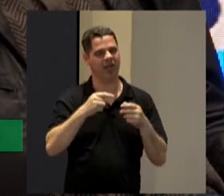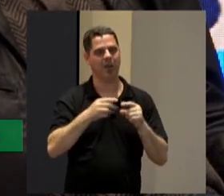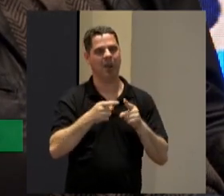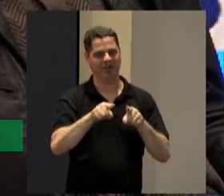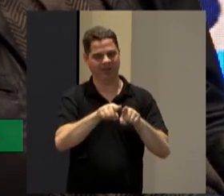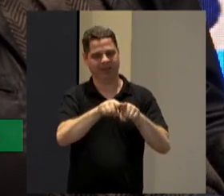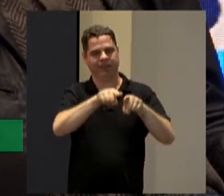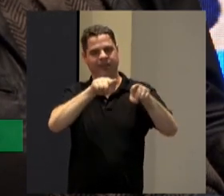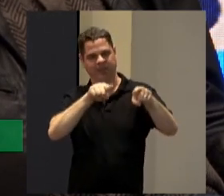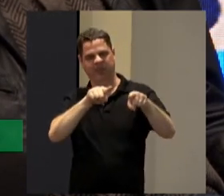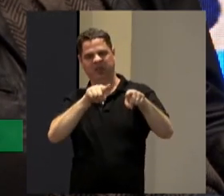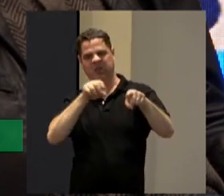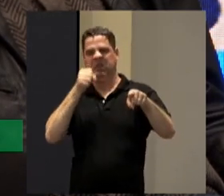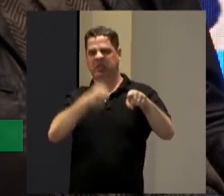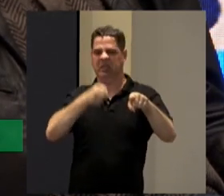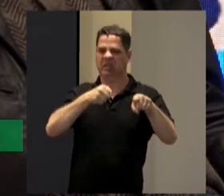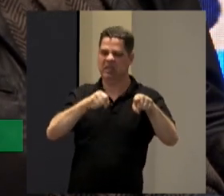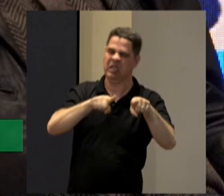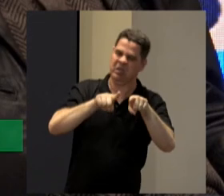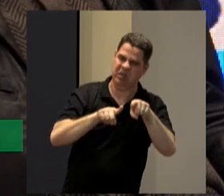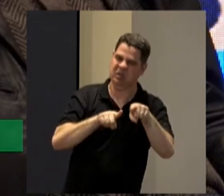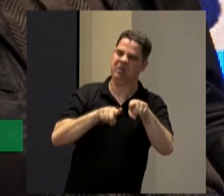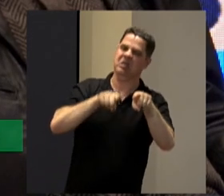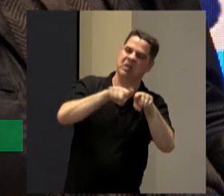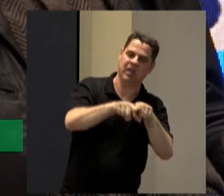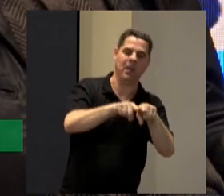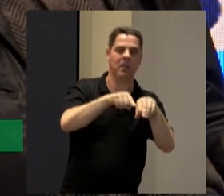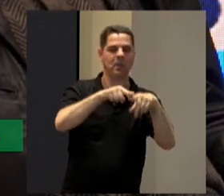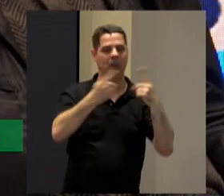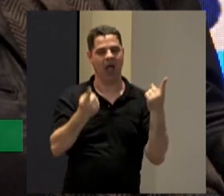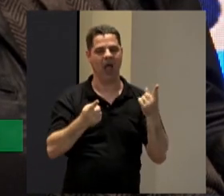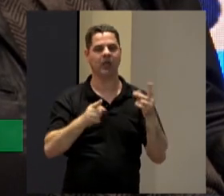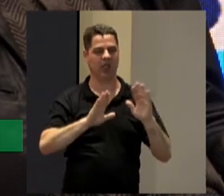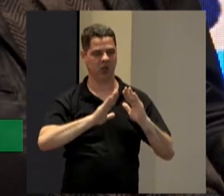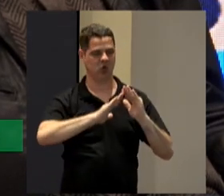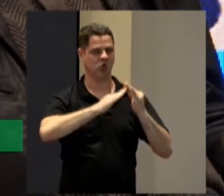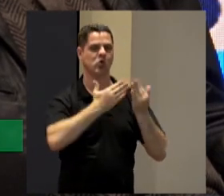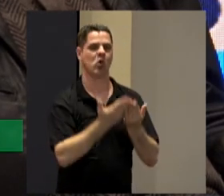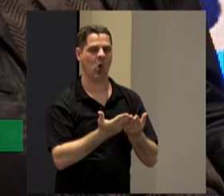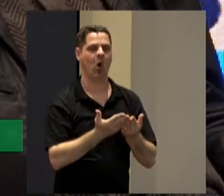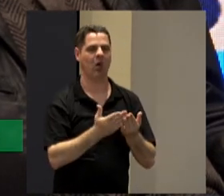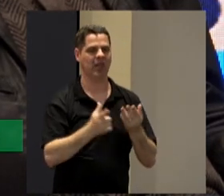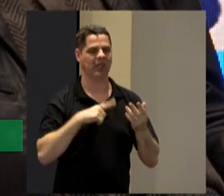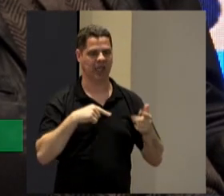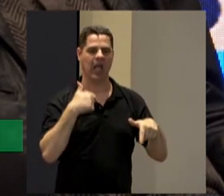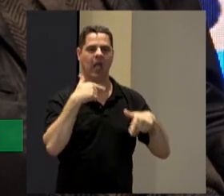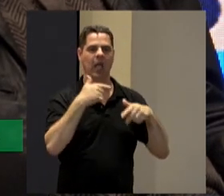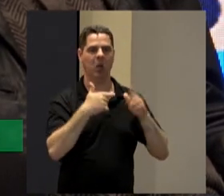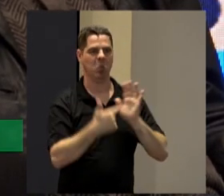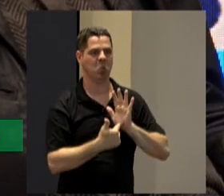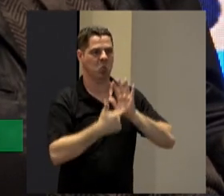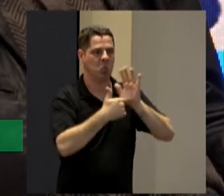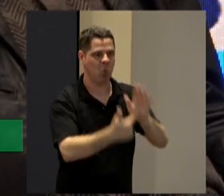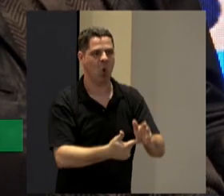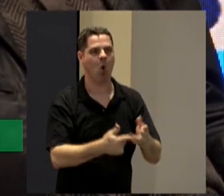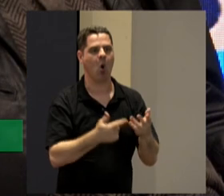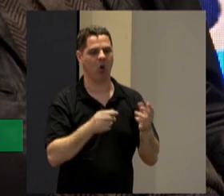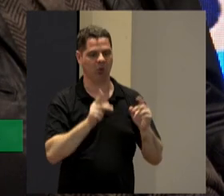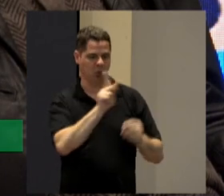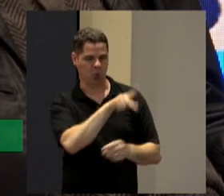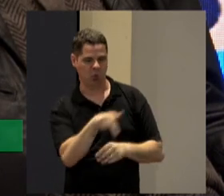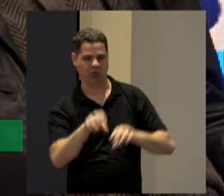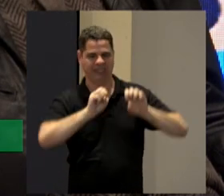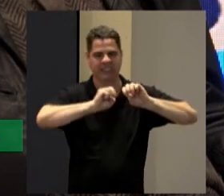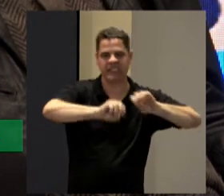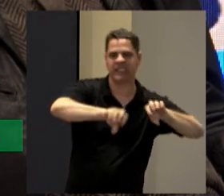que defender, nós temos que intervir, mas as nossas escolas estão fazendo trabalhos lindíssimos. Os nossos